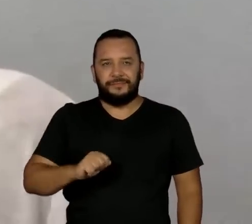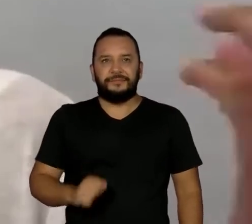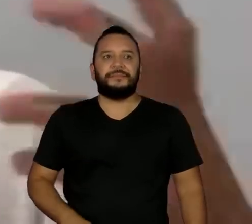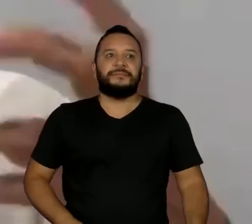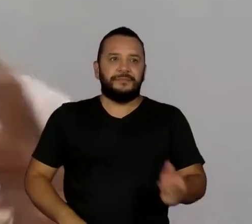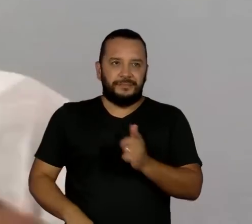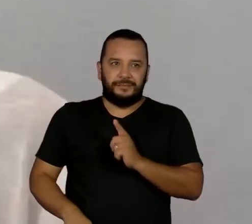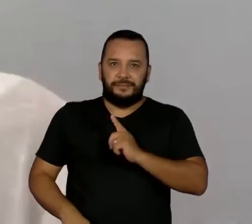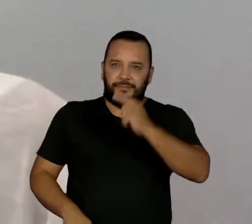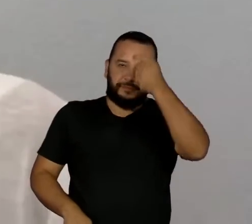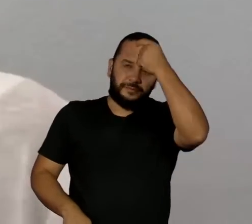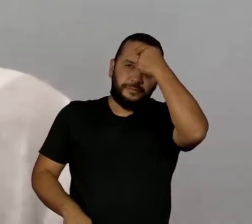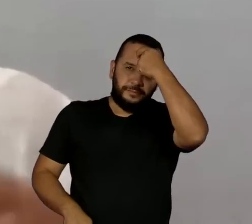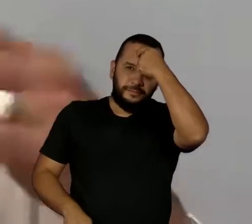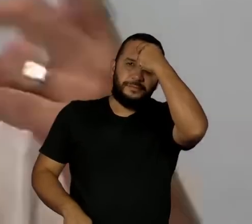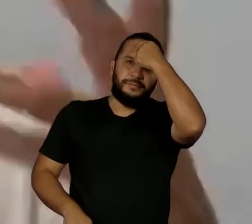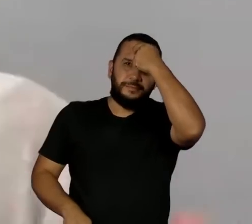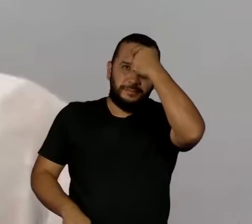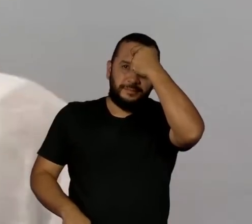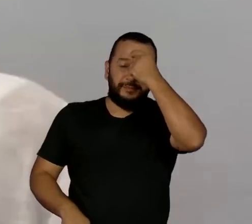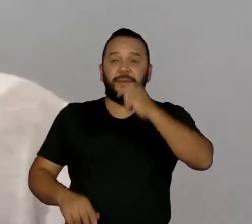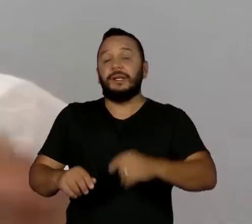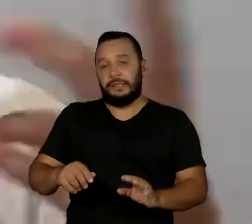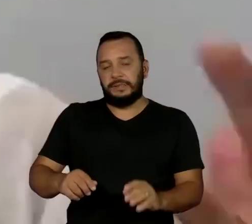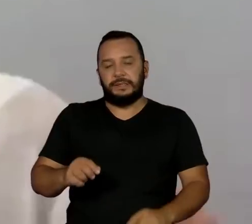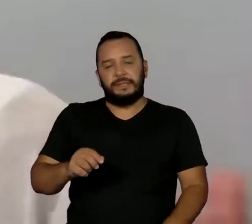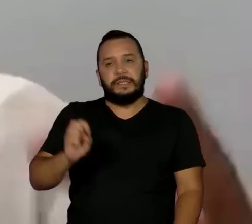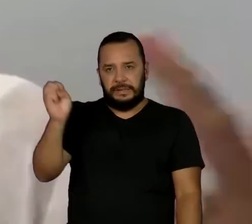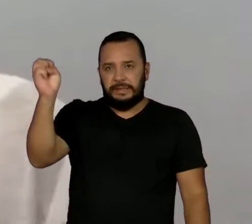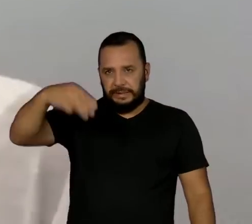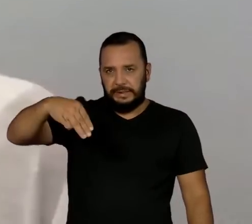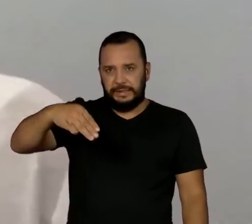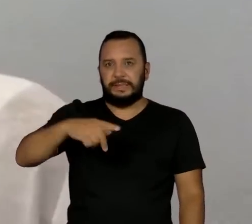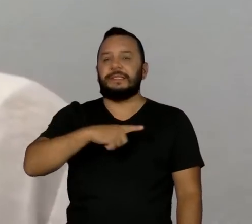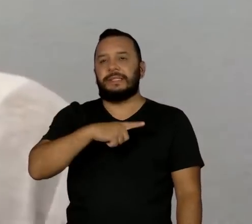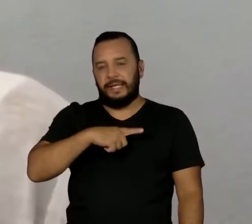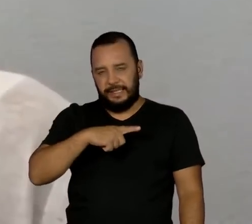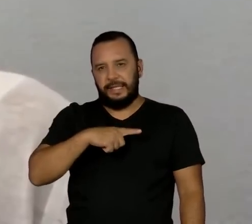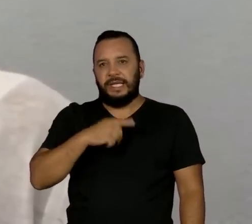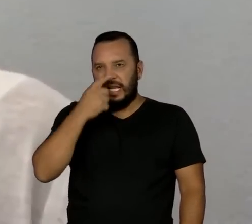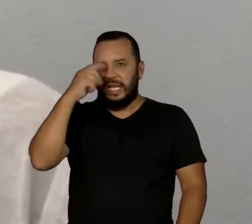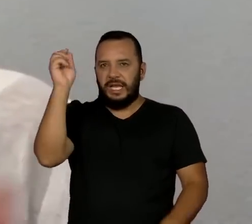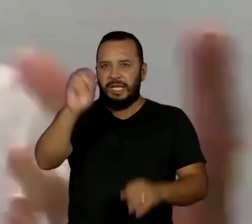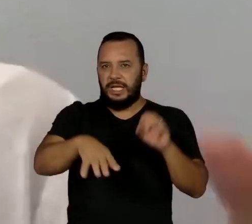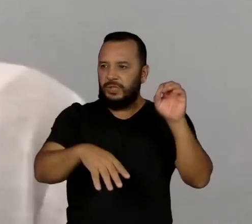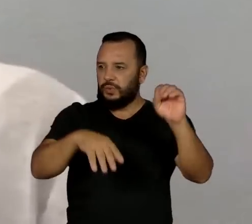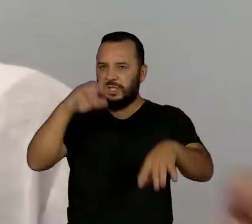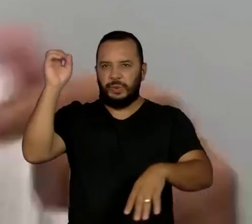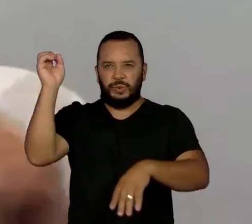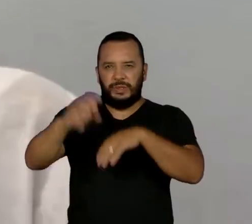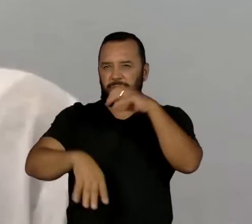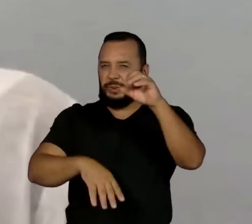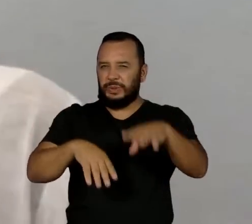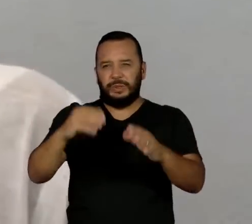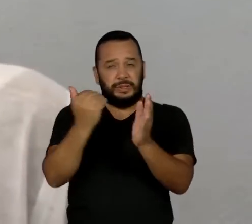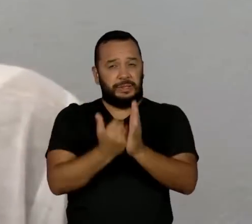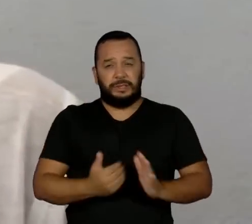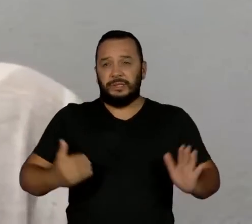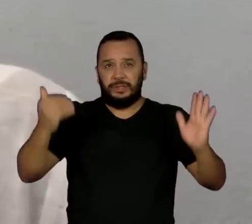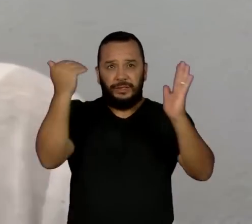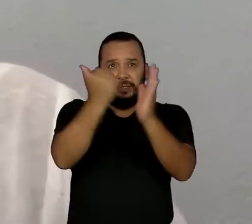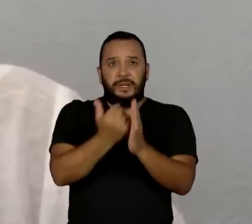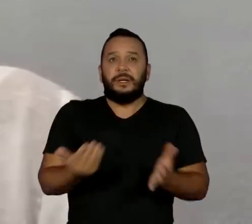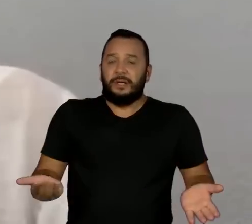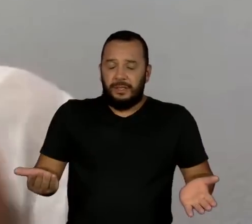essa conscientização de que, sim, tem muito lixo sendo produzido, muito lixo, inclusive na indústria